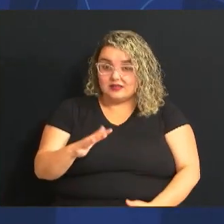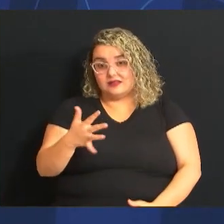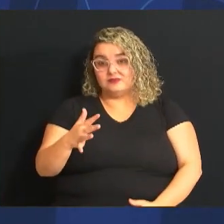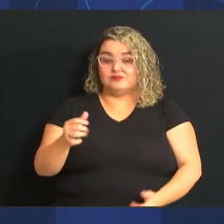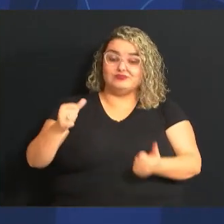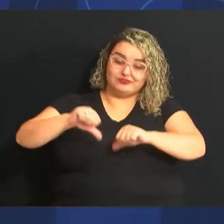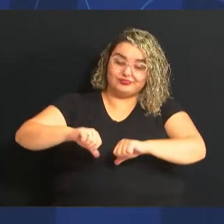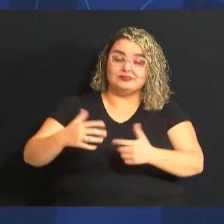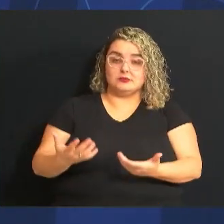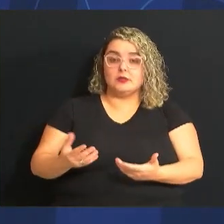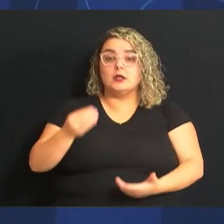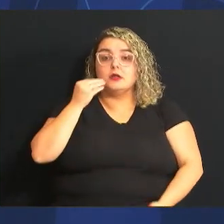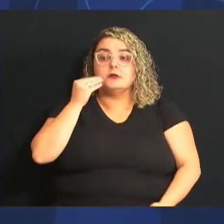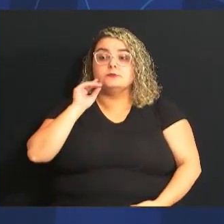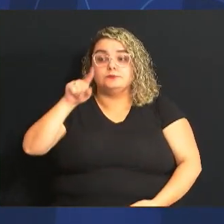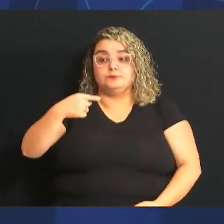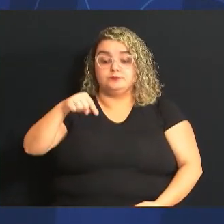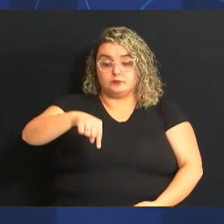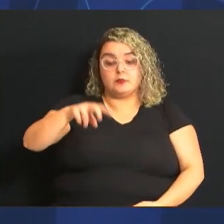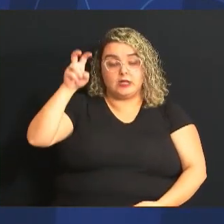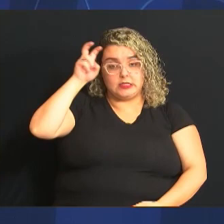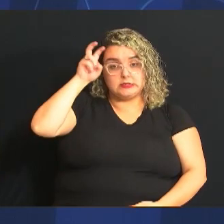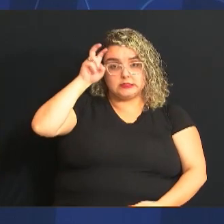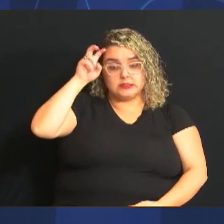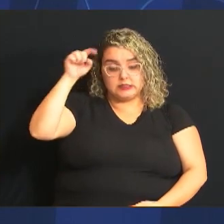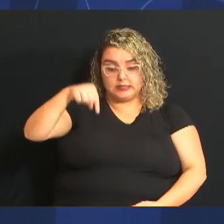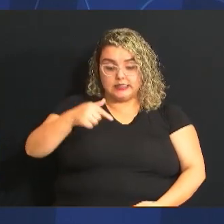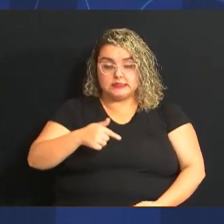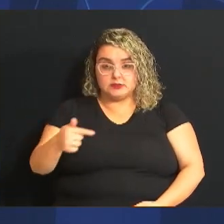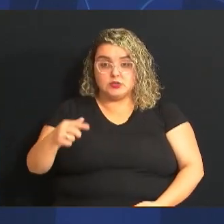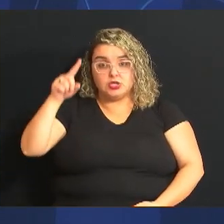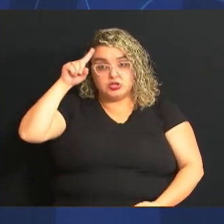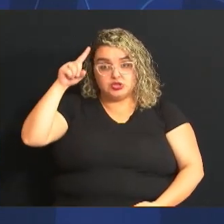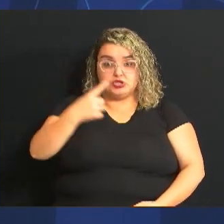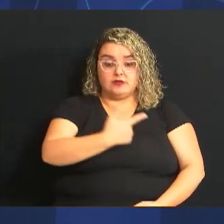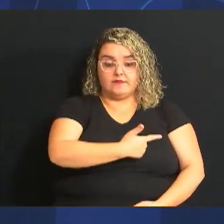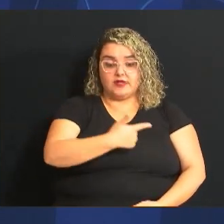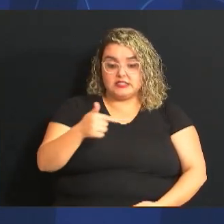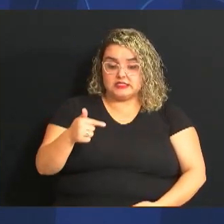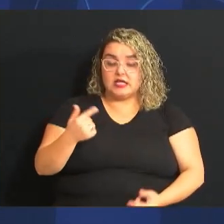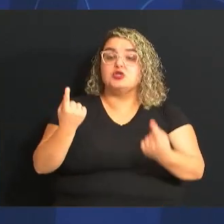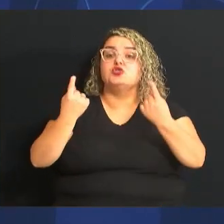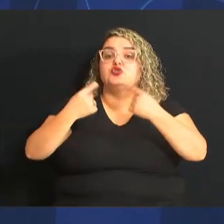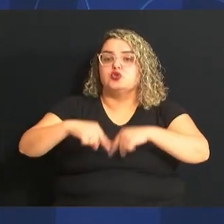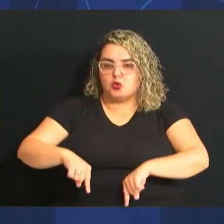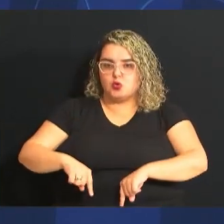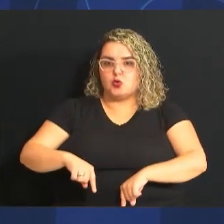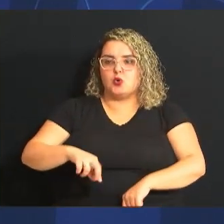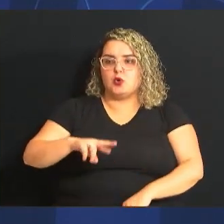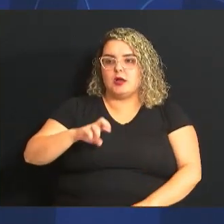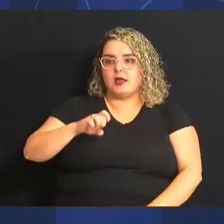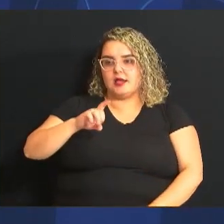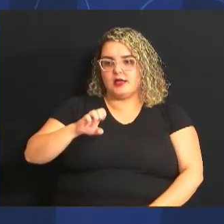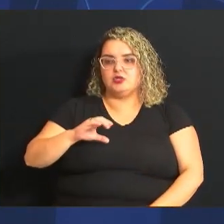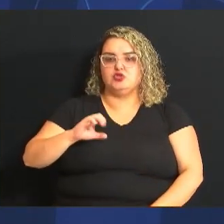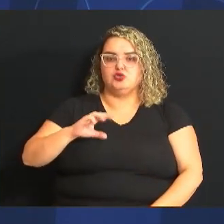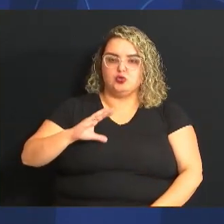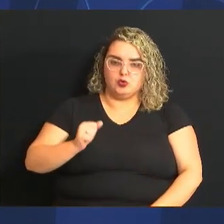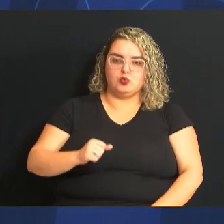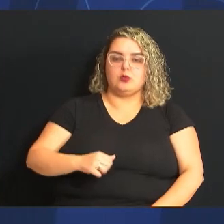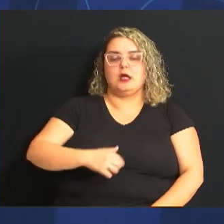partir das 6 horas da tarde, mas antes tem reunião de comissão, Mirna. Às 4h45, quem se reúne é